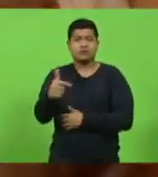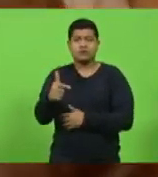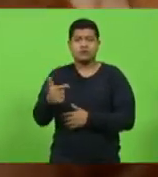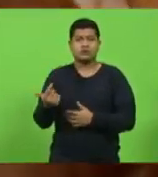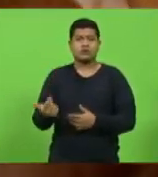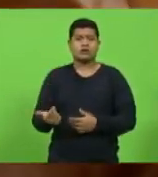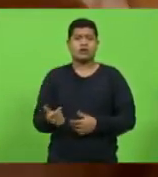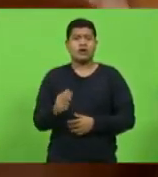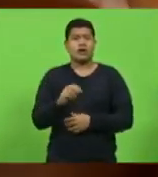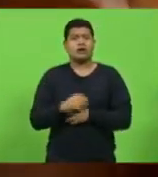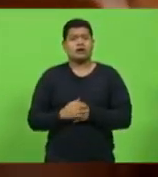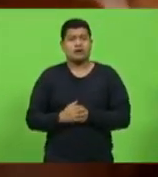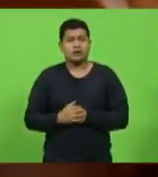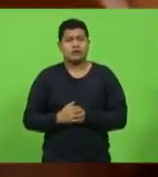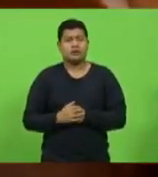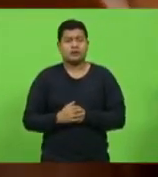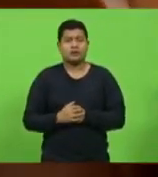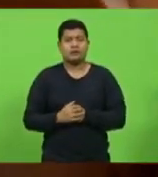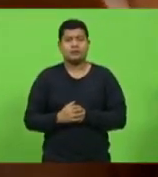respiradores.